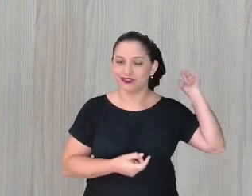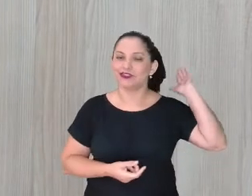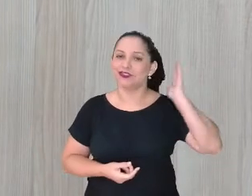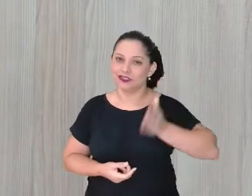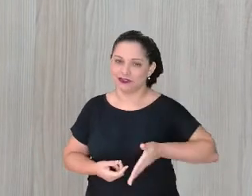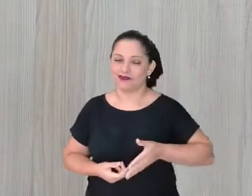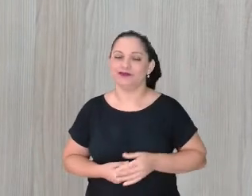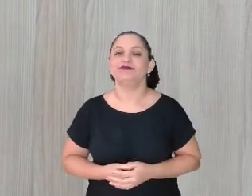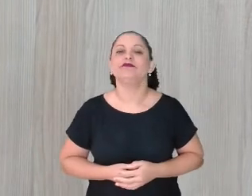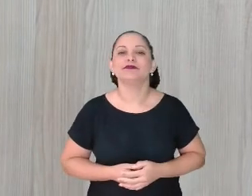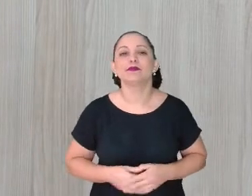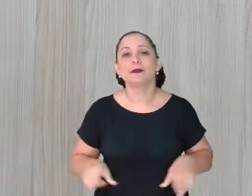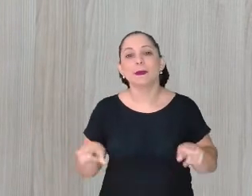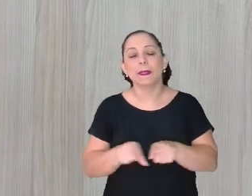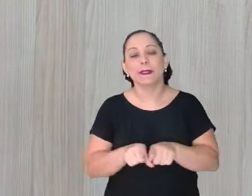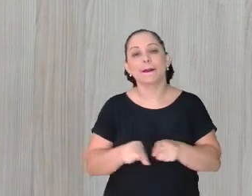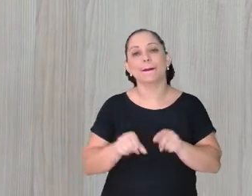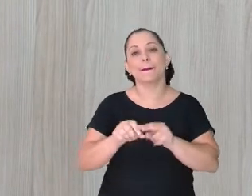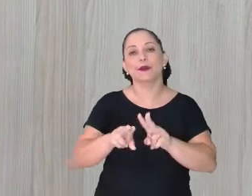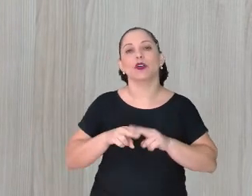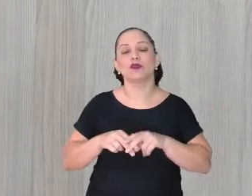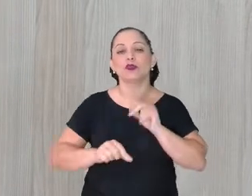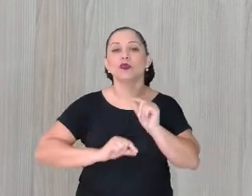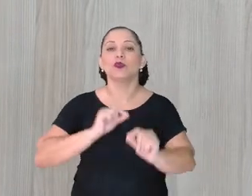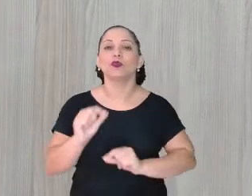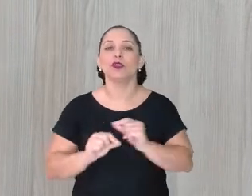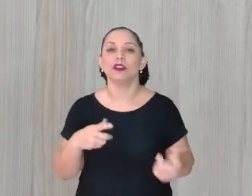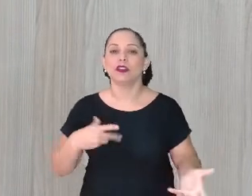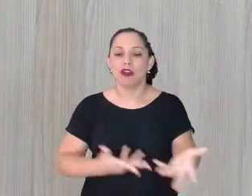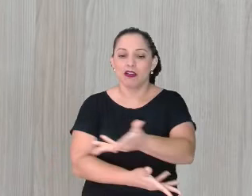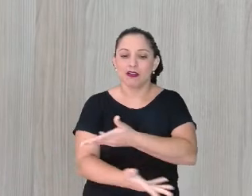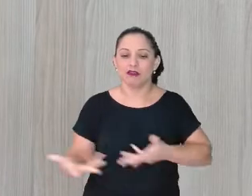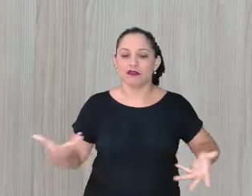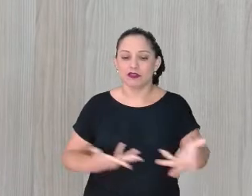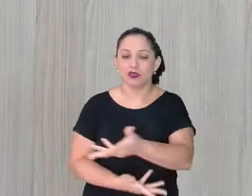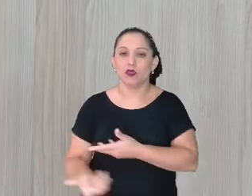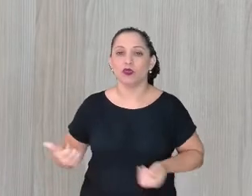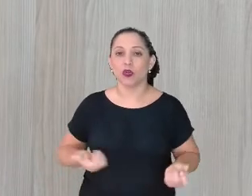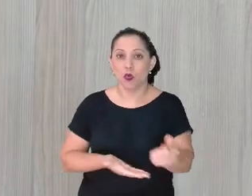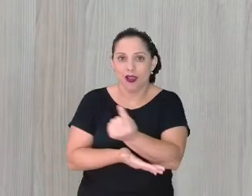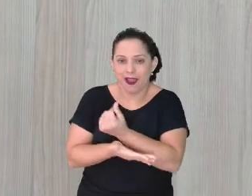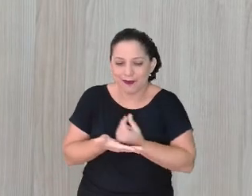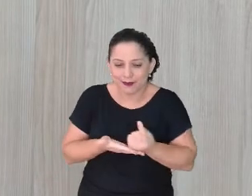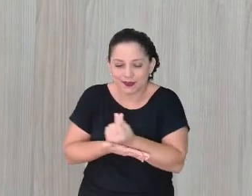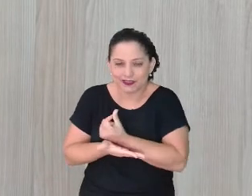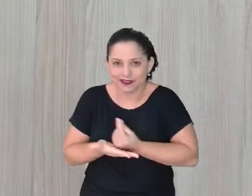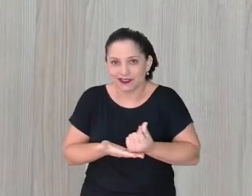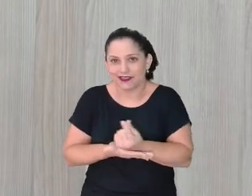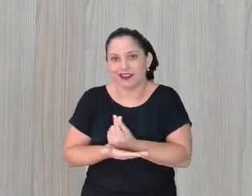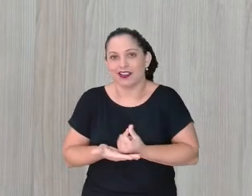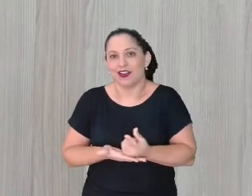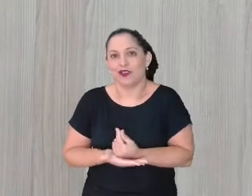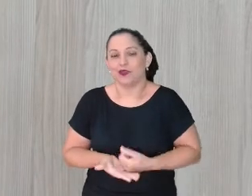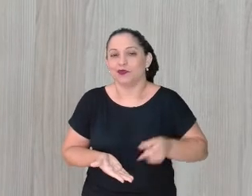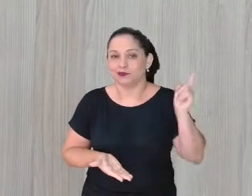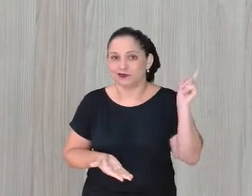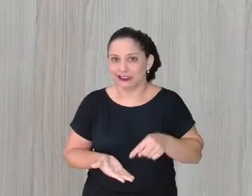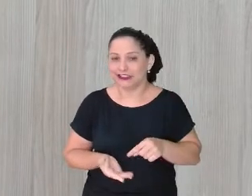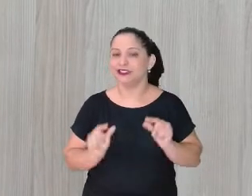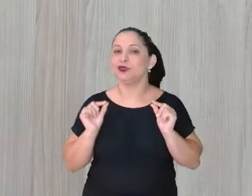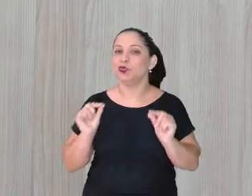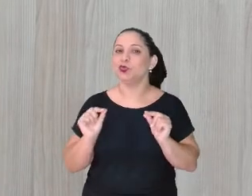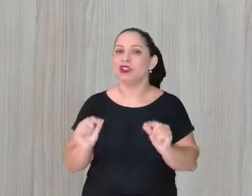né? Inclusive porque se relaciona o quê? O capital, né? E aí é uma questão